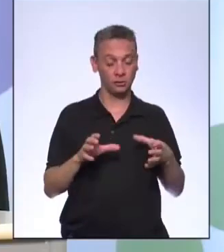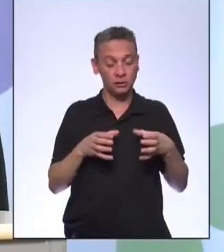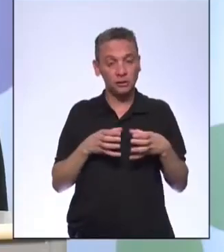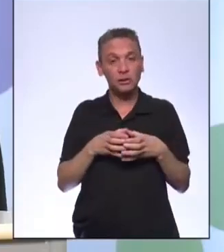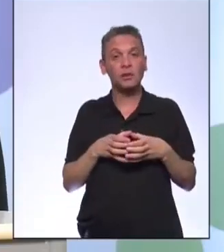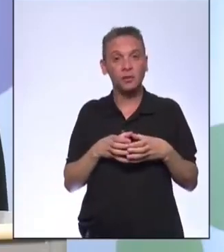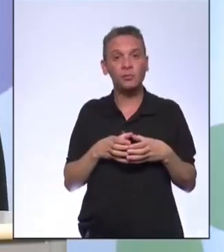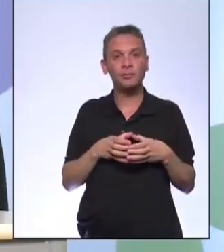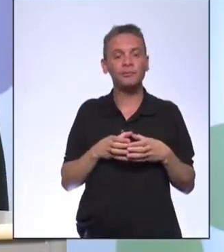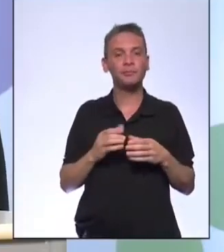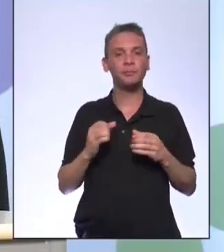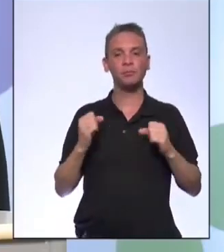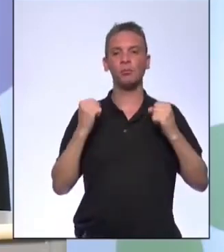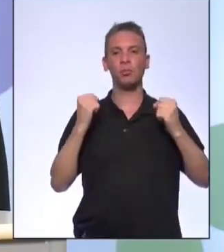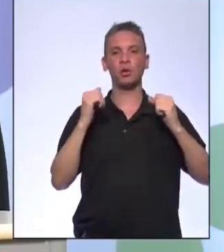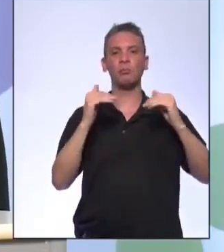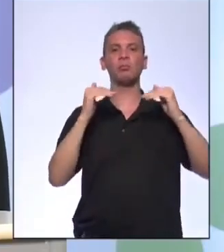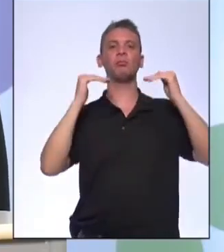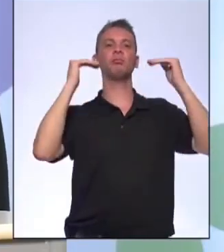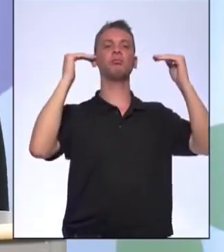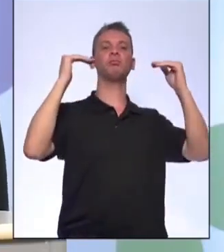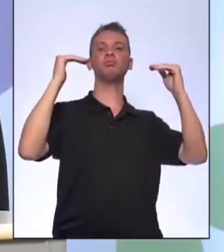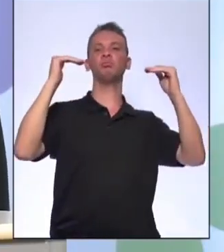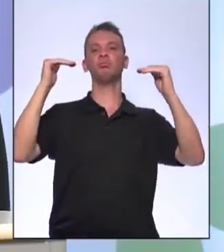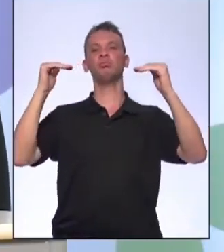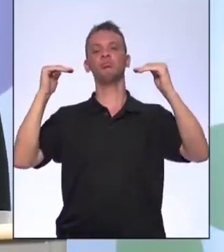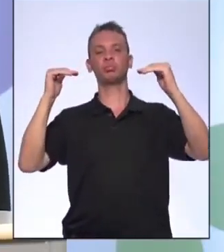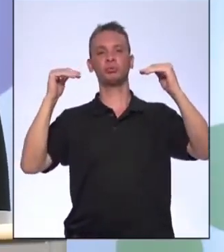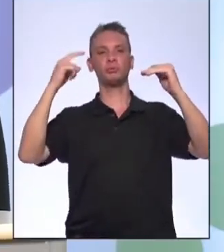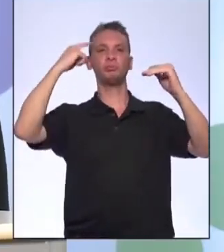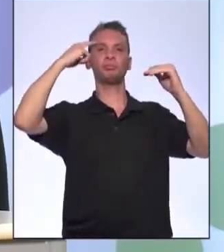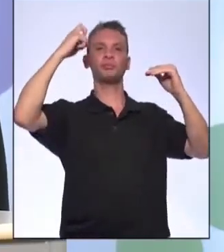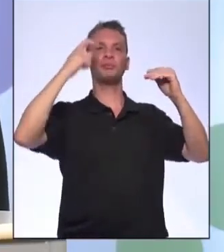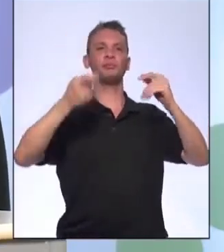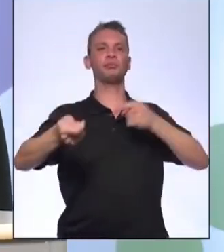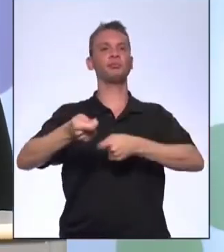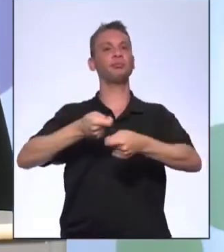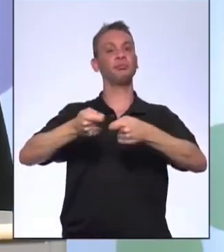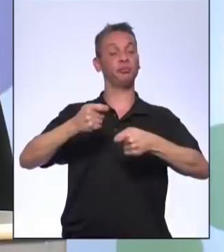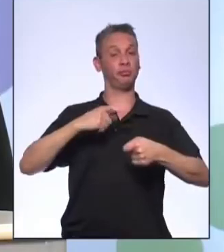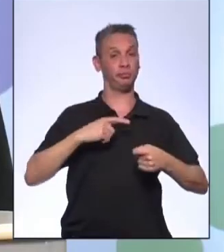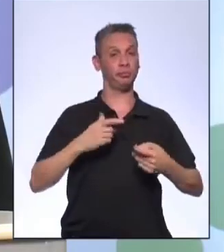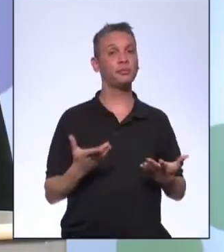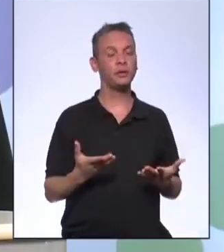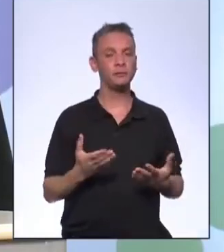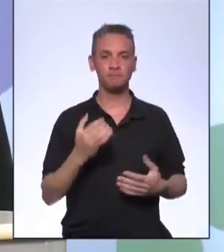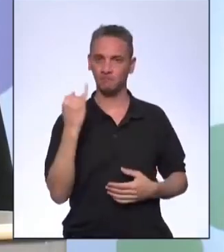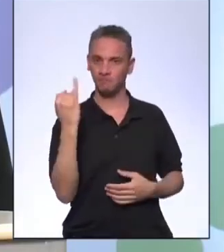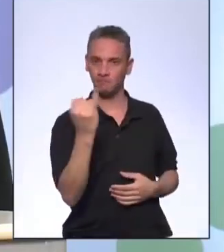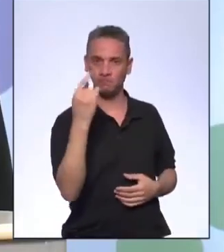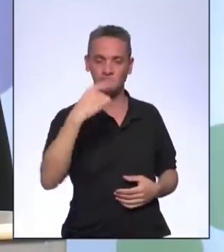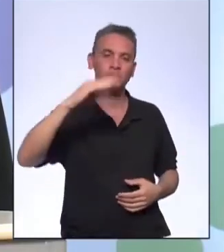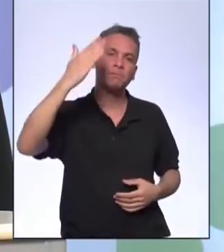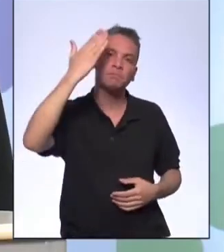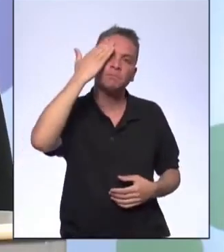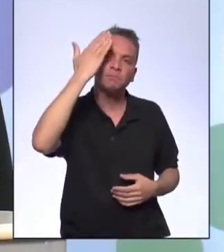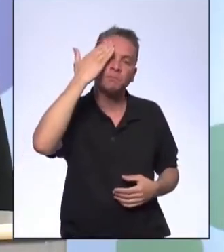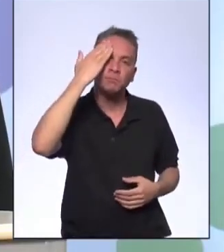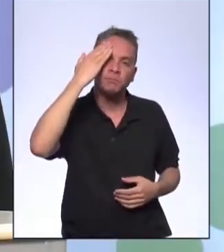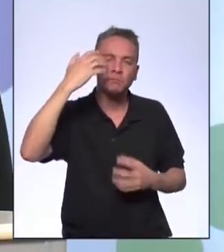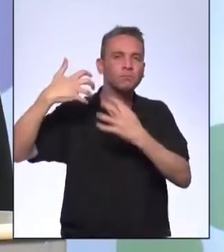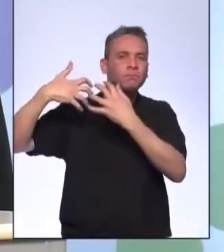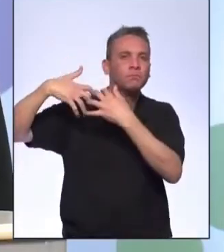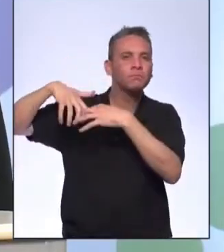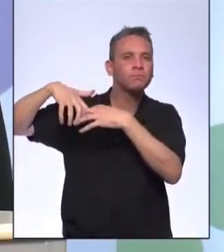possui uma relação de poder, de interesses que são ideológicos. Então, é importante a gente entender e se